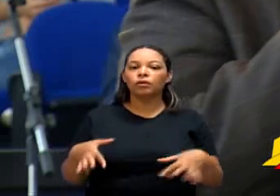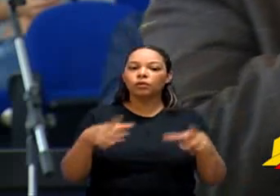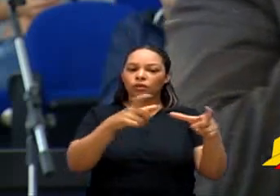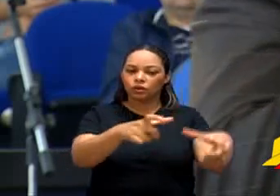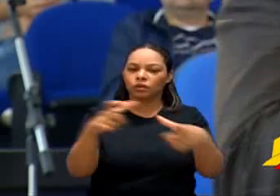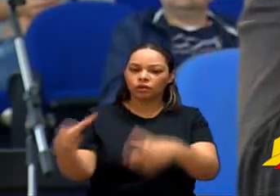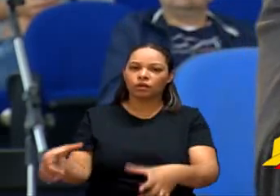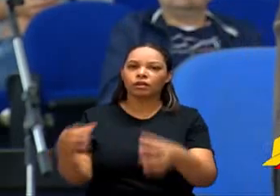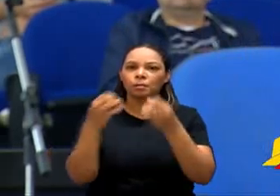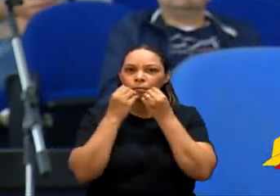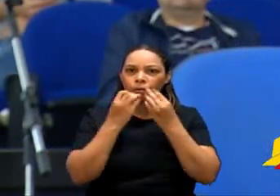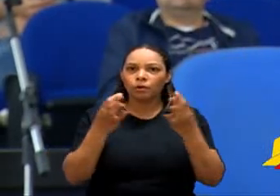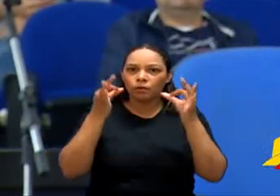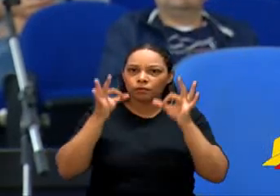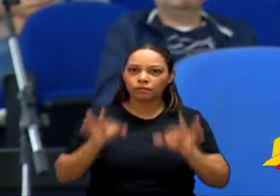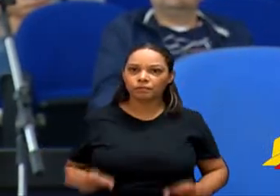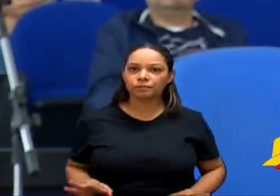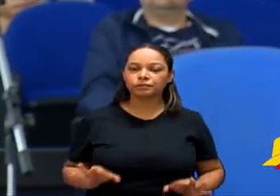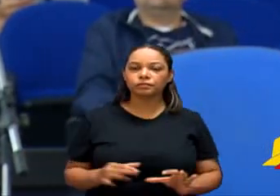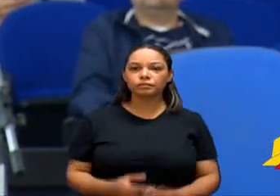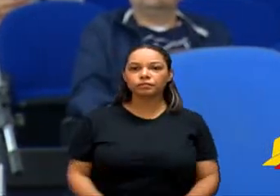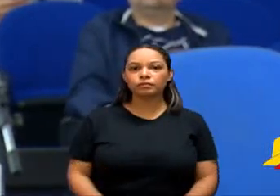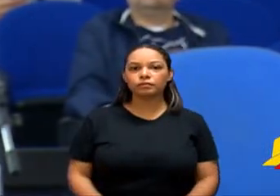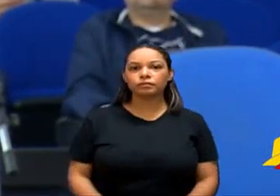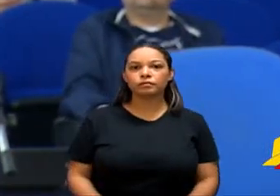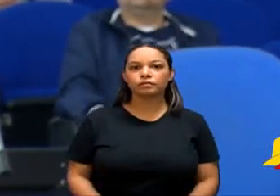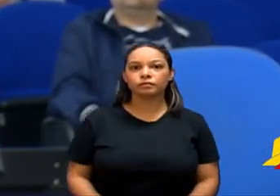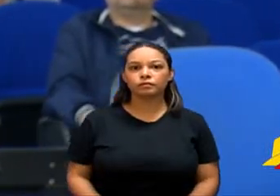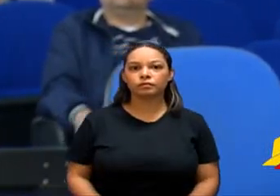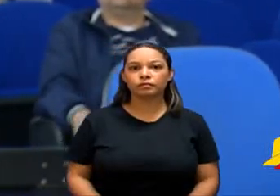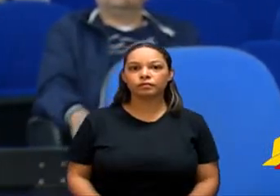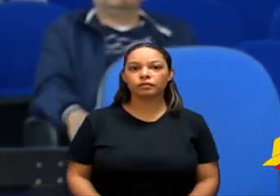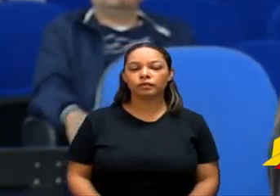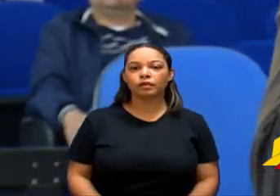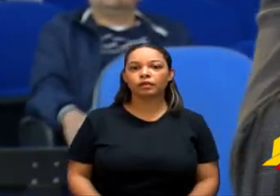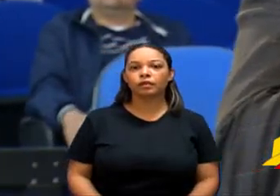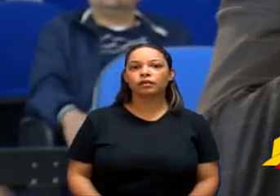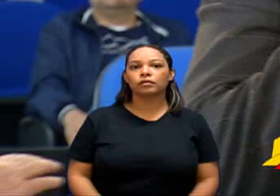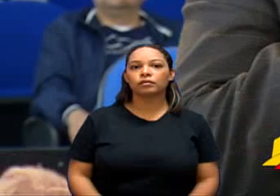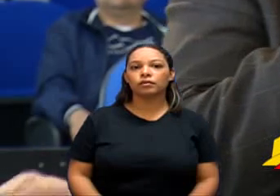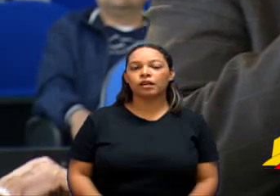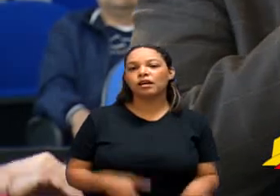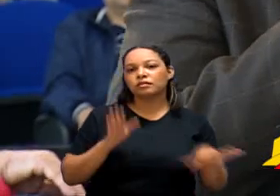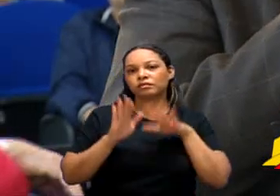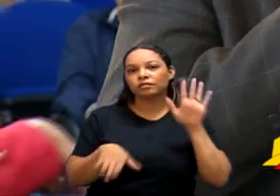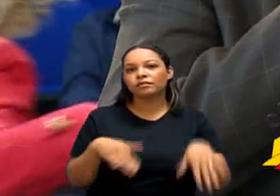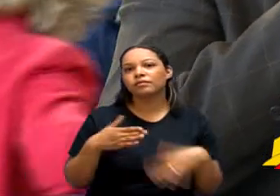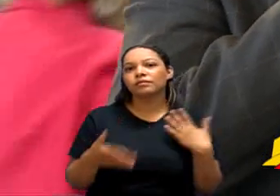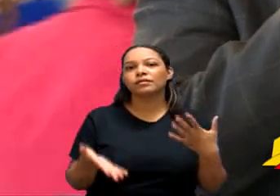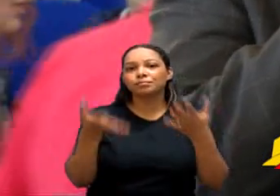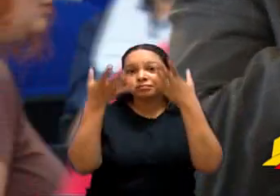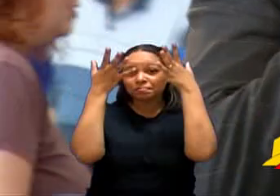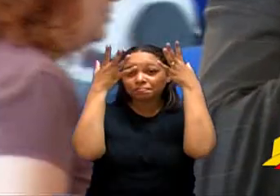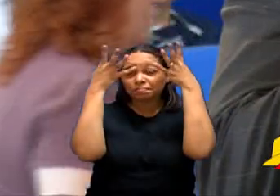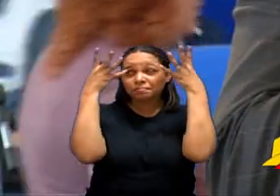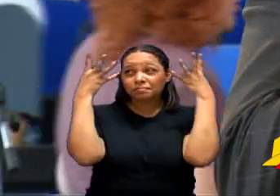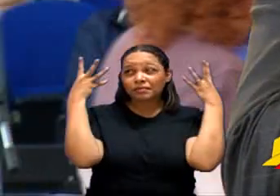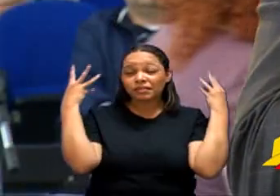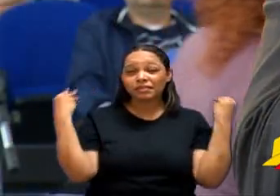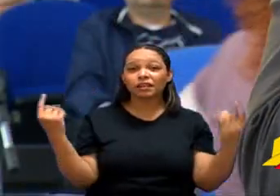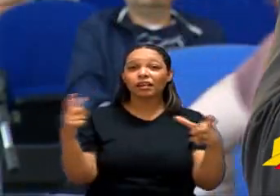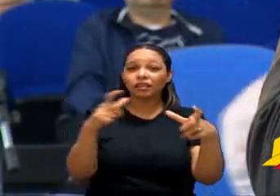porque muitas vezes a Associação dos Barganheiros deixa de fazer uma benfeitoria porque o terreno não é